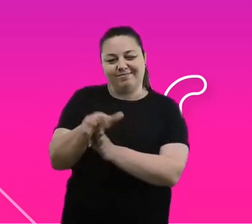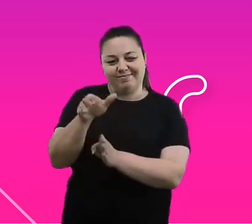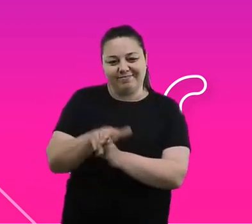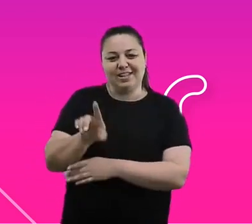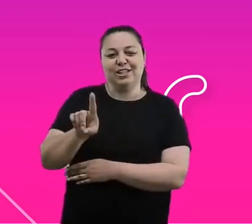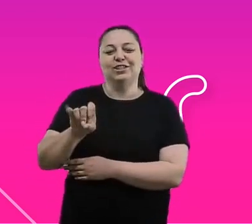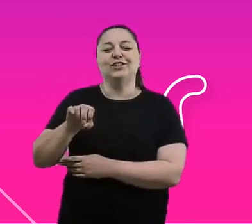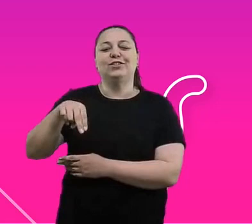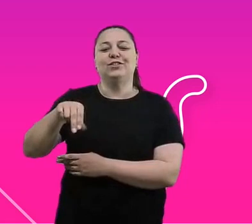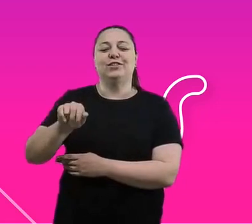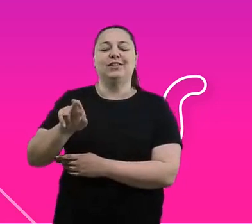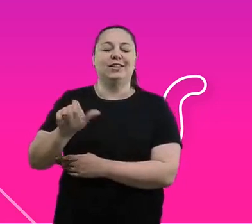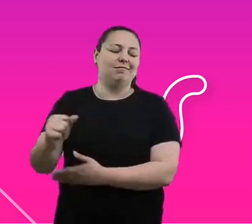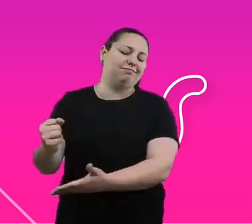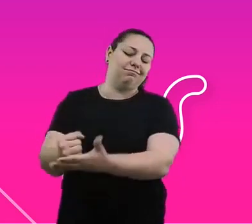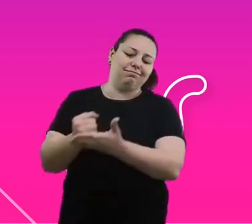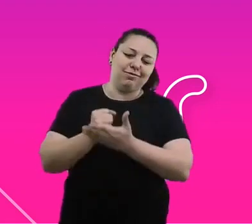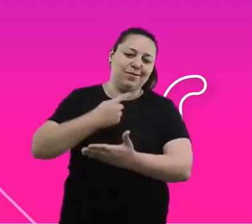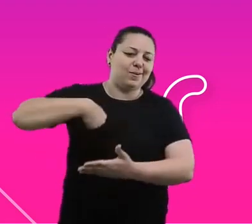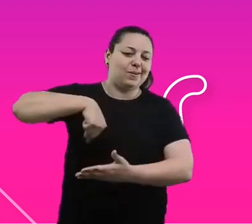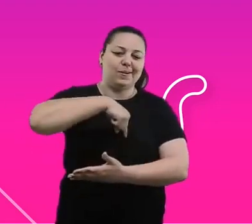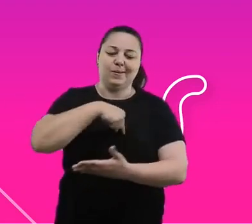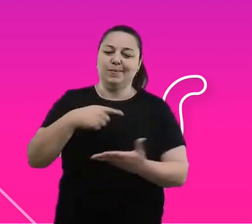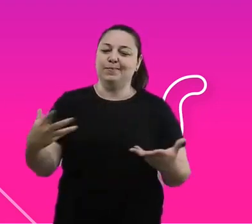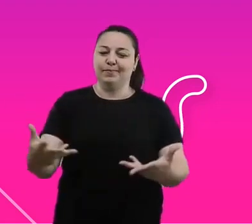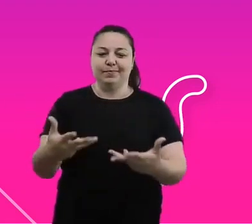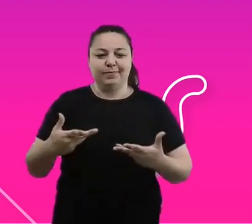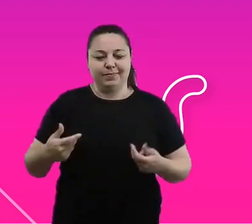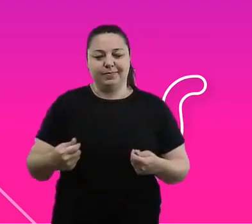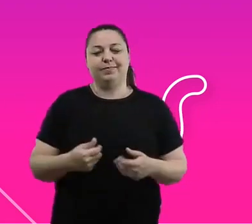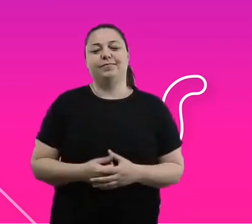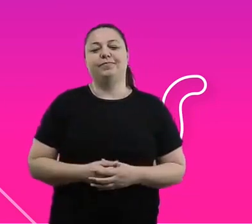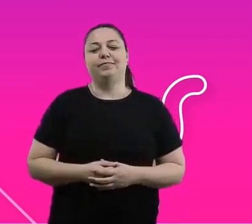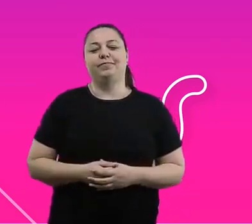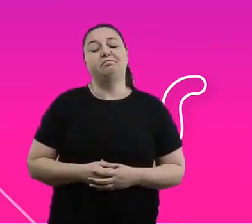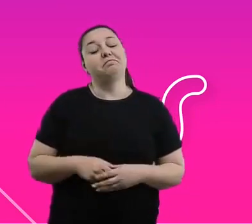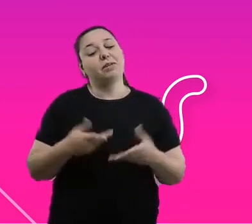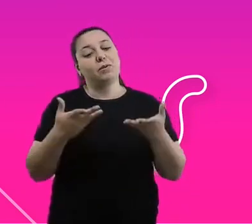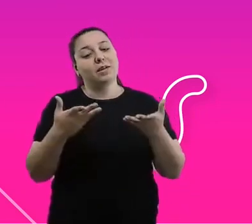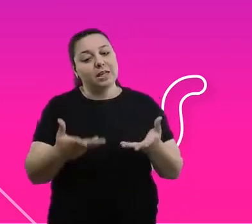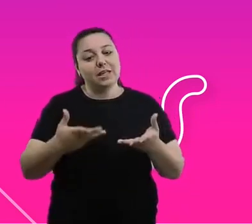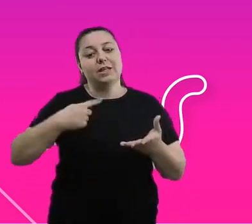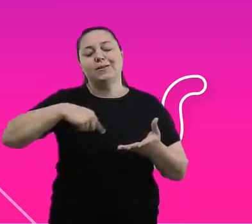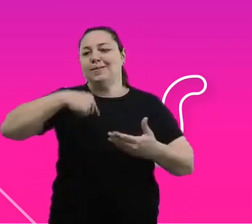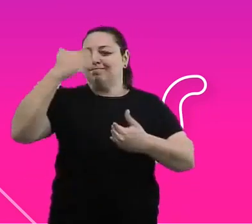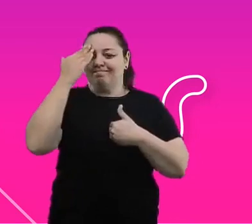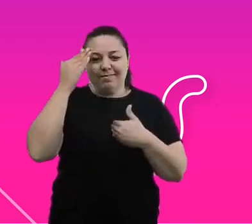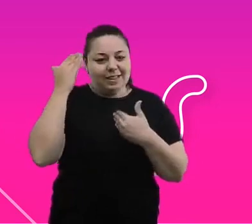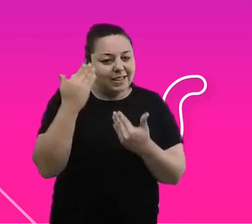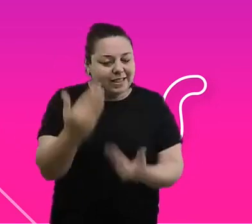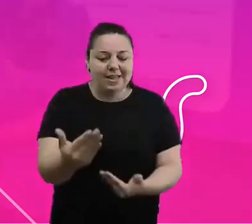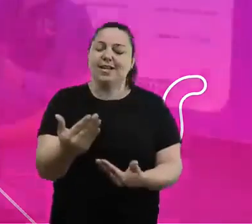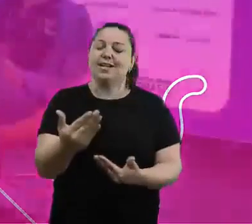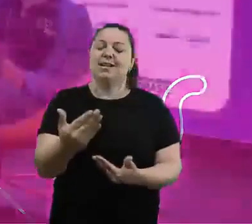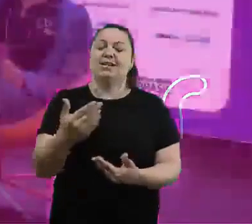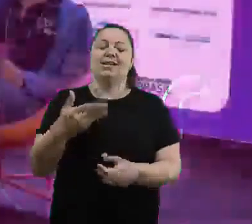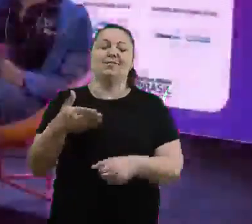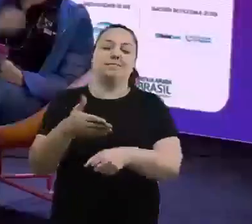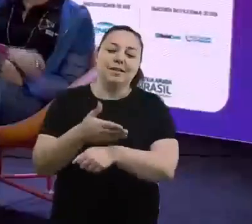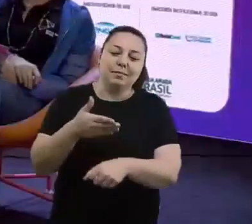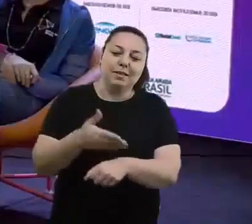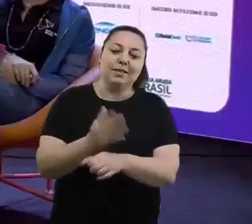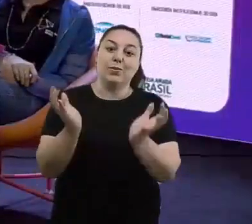abatidos, para que a gente garantisse ou pudesse intervir oportunamente em caso de desvios do que é a normalidade. Né? Então,